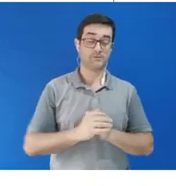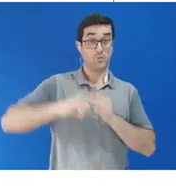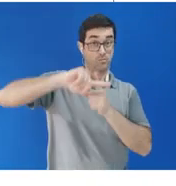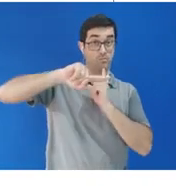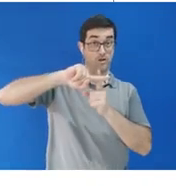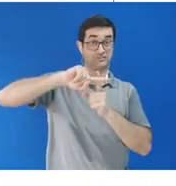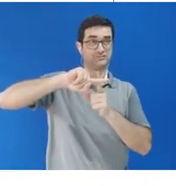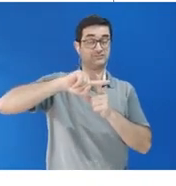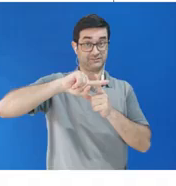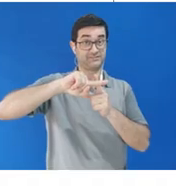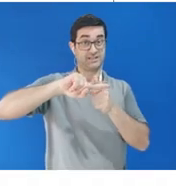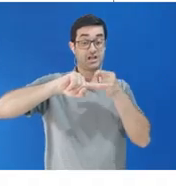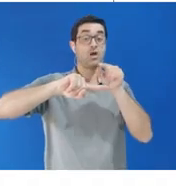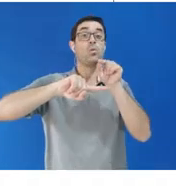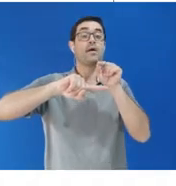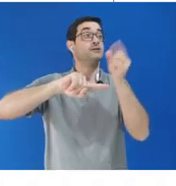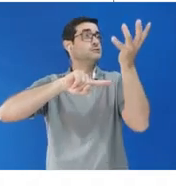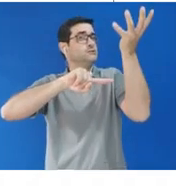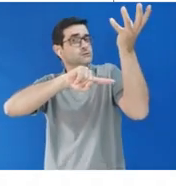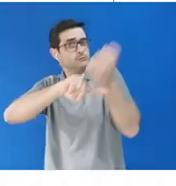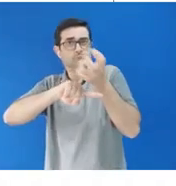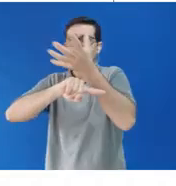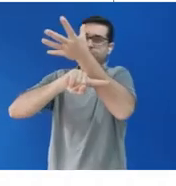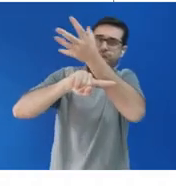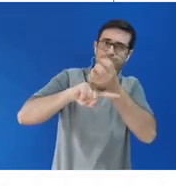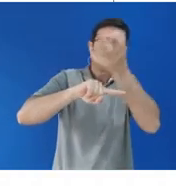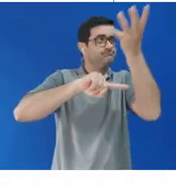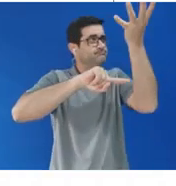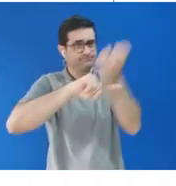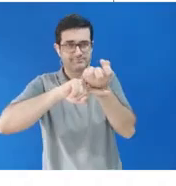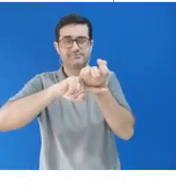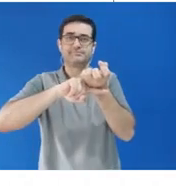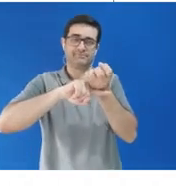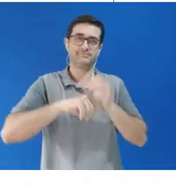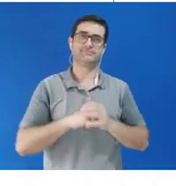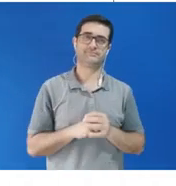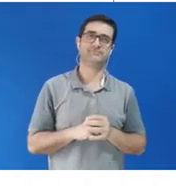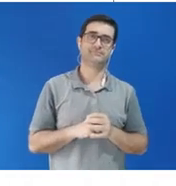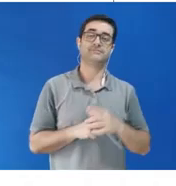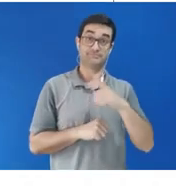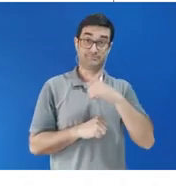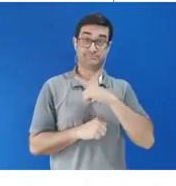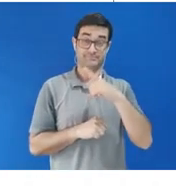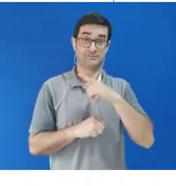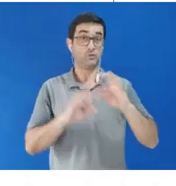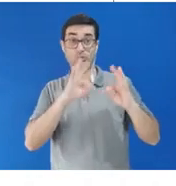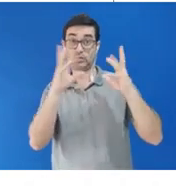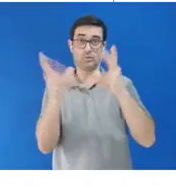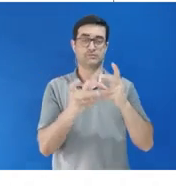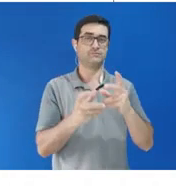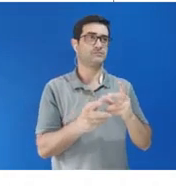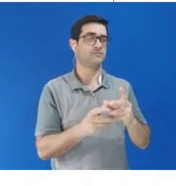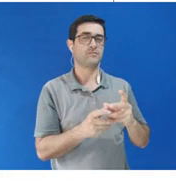ele tem forças de atração com todos os ânions na sua volta e forças de repulsão com todos